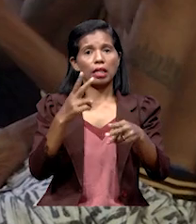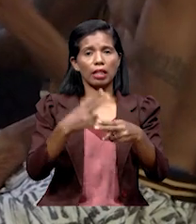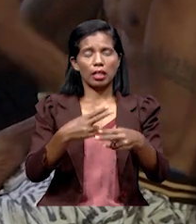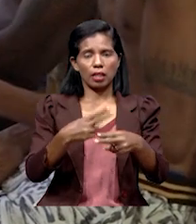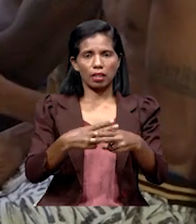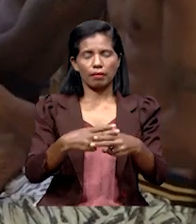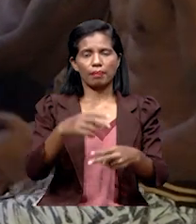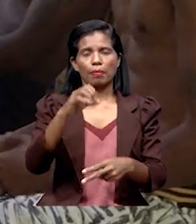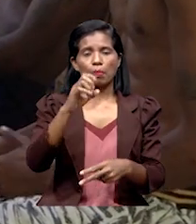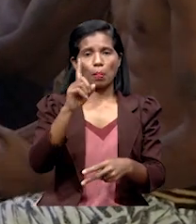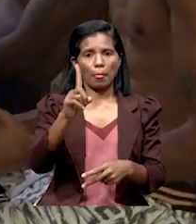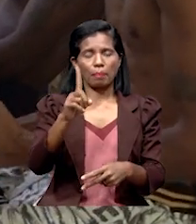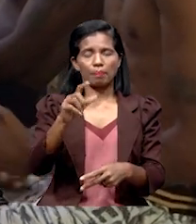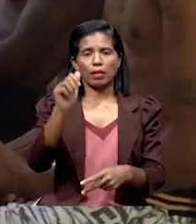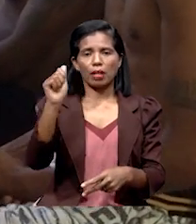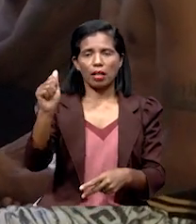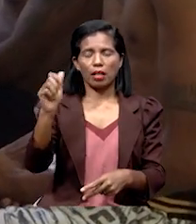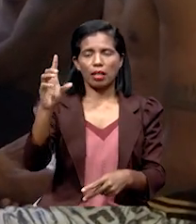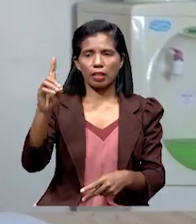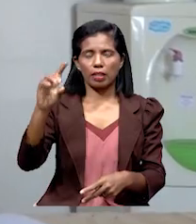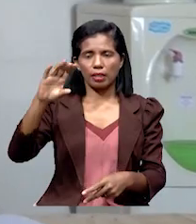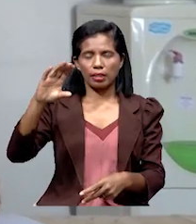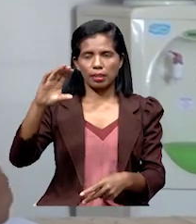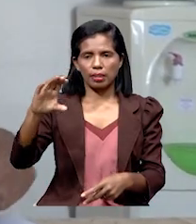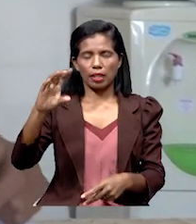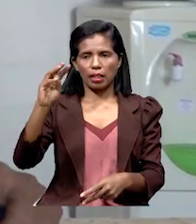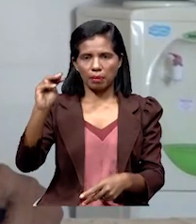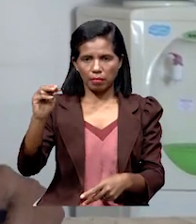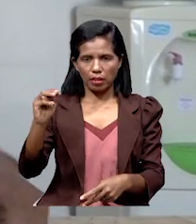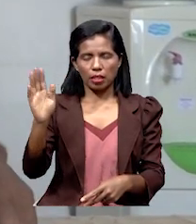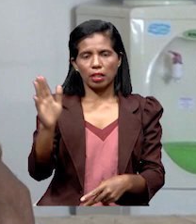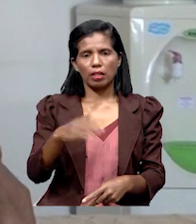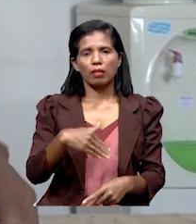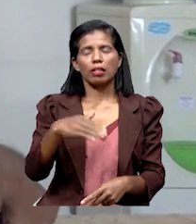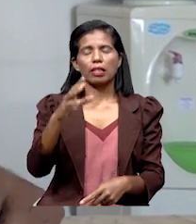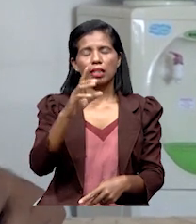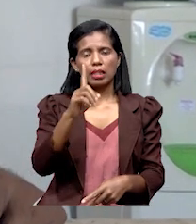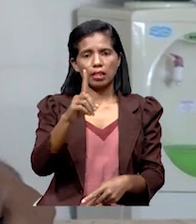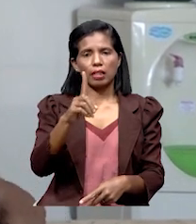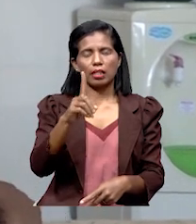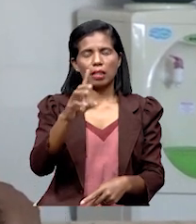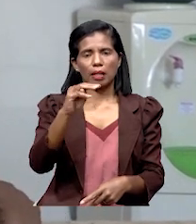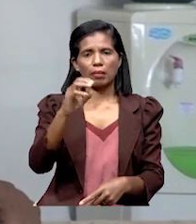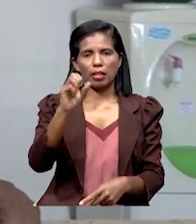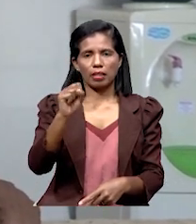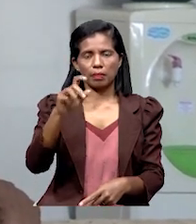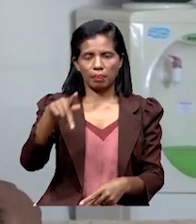ida A D C M M e da selo M S